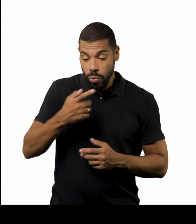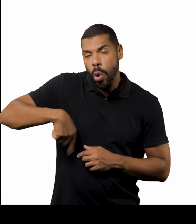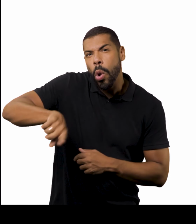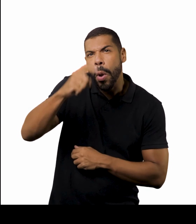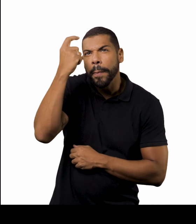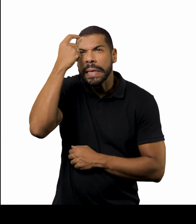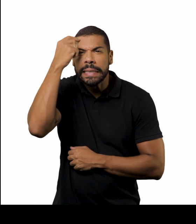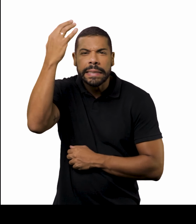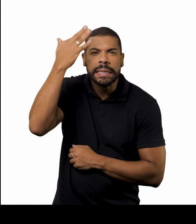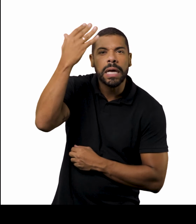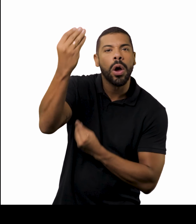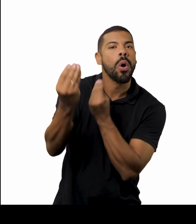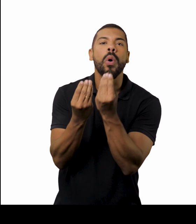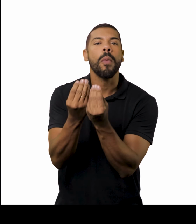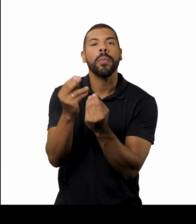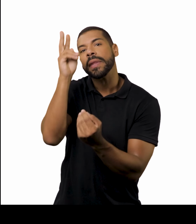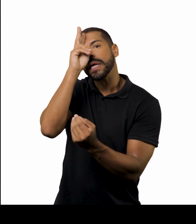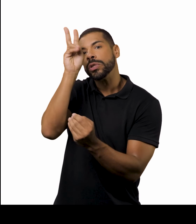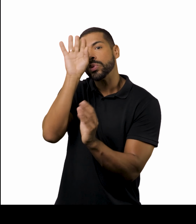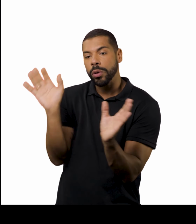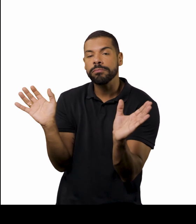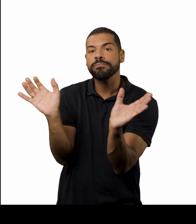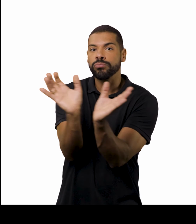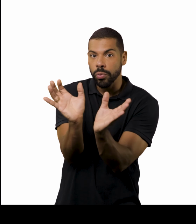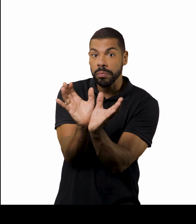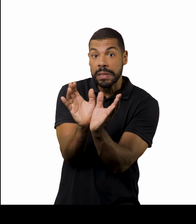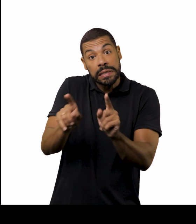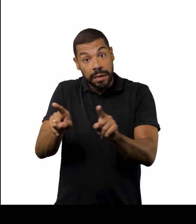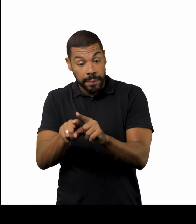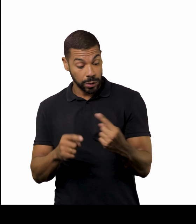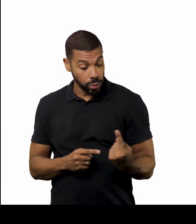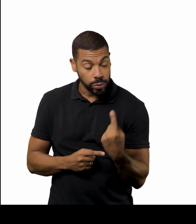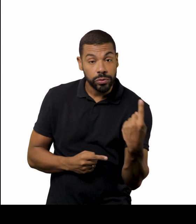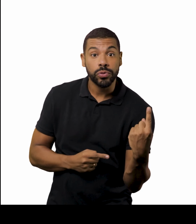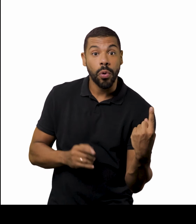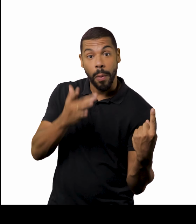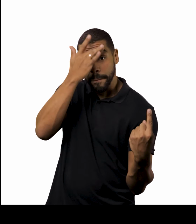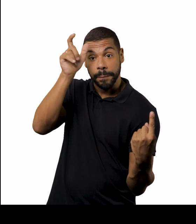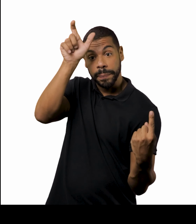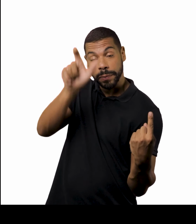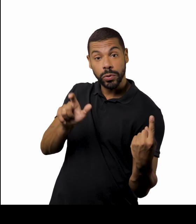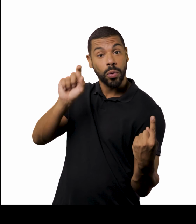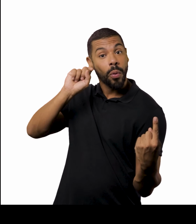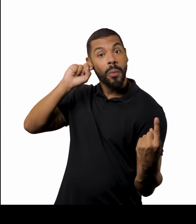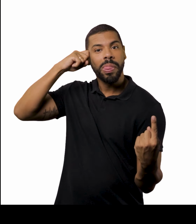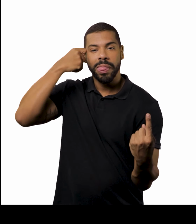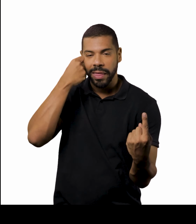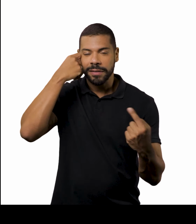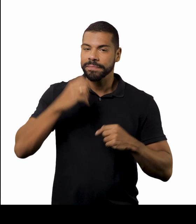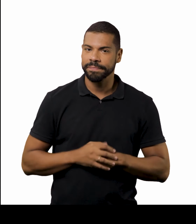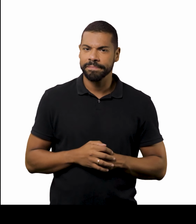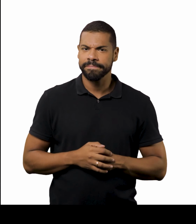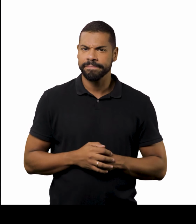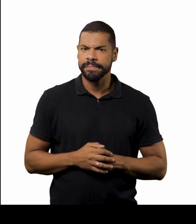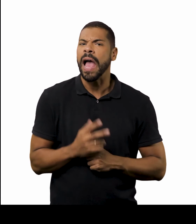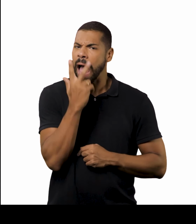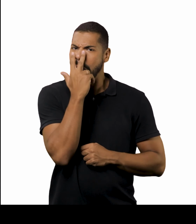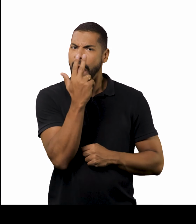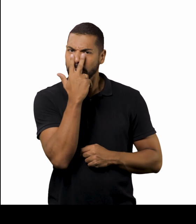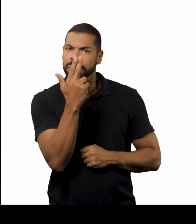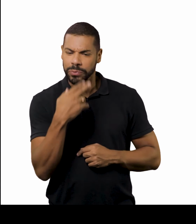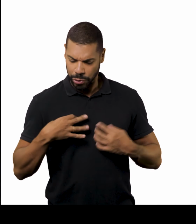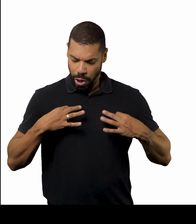elementos para o nosso imaginário e para a construção da nossa história coletiva e individual enquanto pessoas negras. Então, eu acho